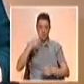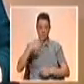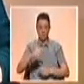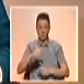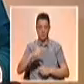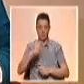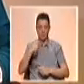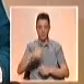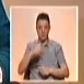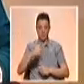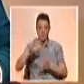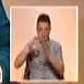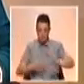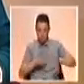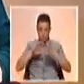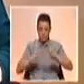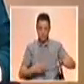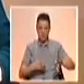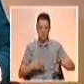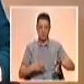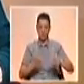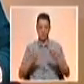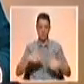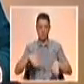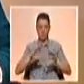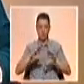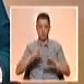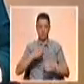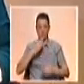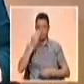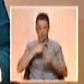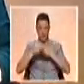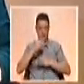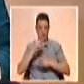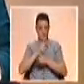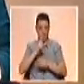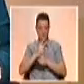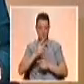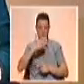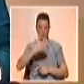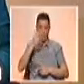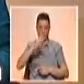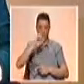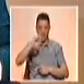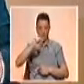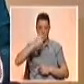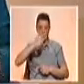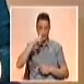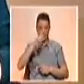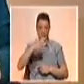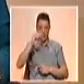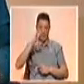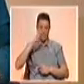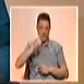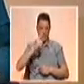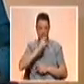usada para a produção primária, para a agricultura. Não vamos deixar de comer maçãs. Não vamos deixar de comer maçãs. 1 quilograma de trigo, 1000 litros.